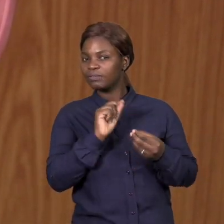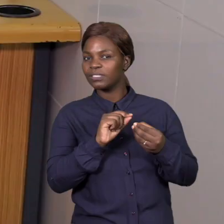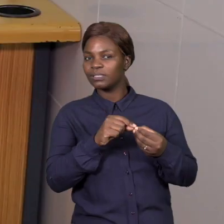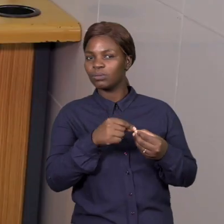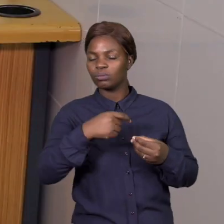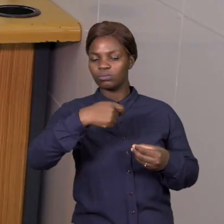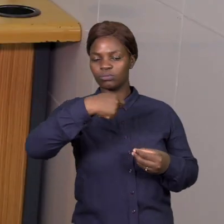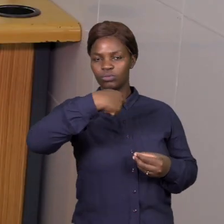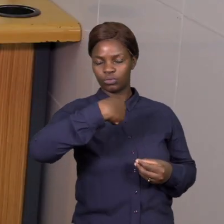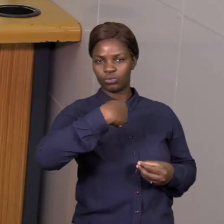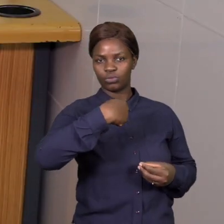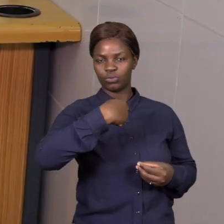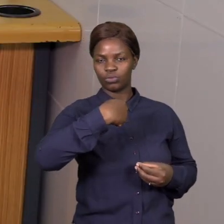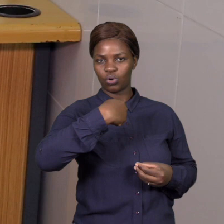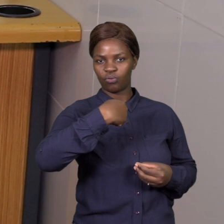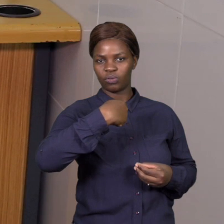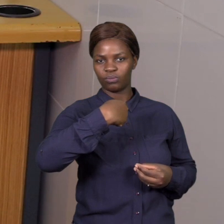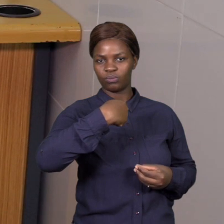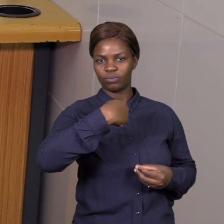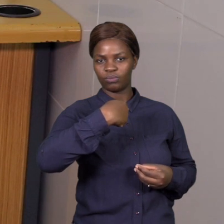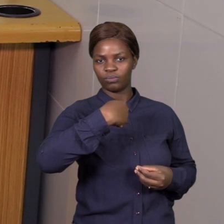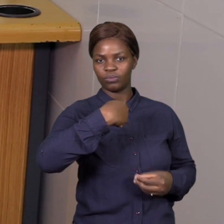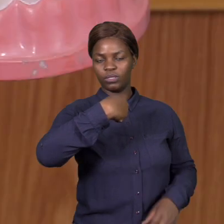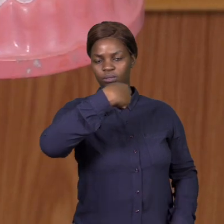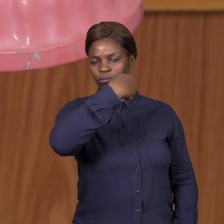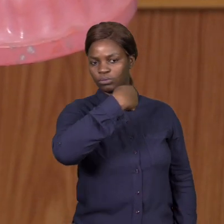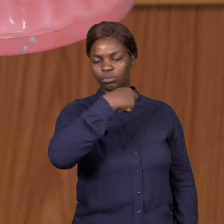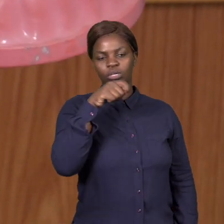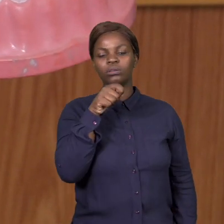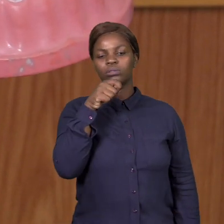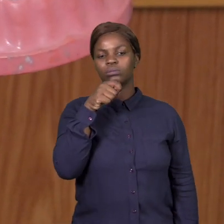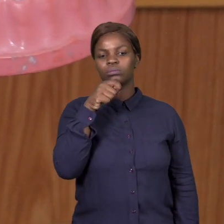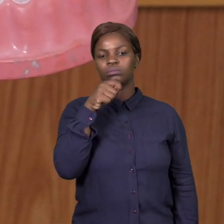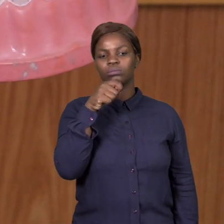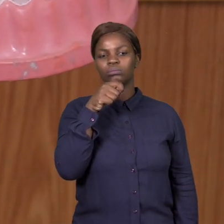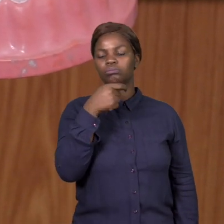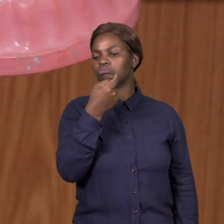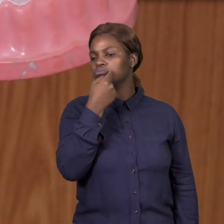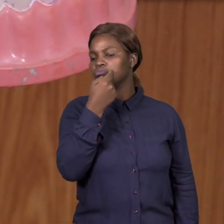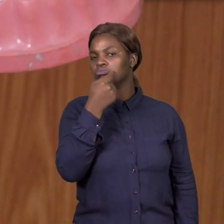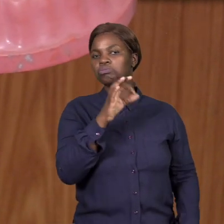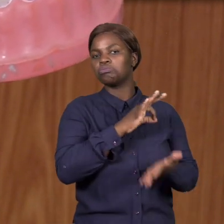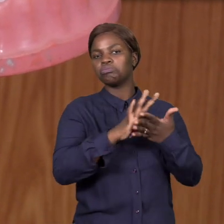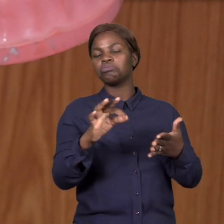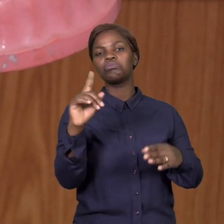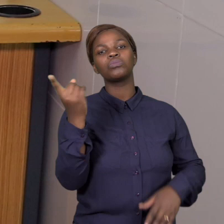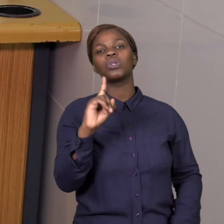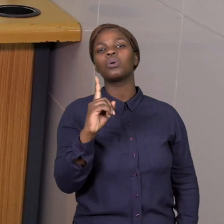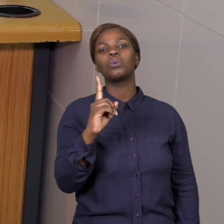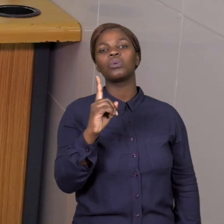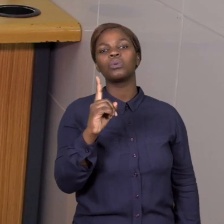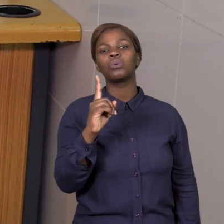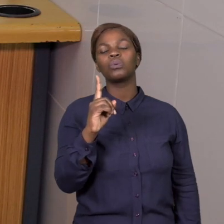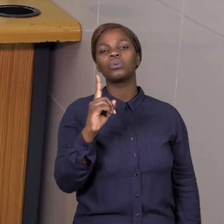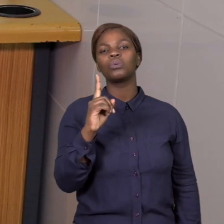escova assim, nesta posição. Porque se colocarmos assim, a curvatura não nos vai permitir alcançar